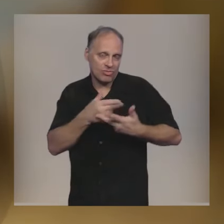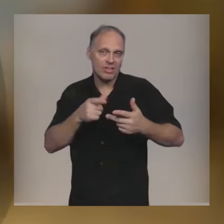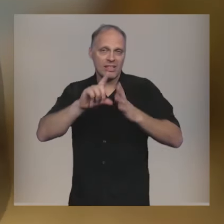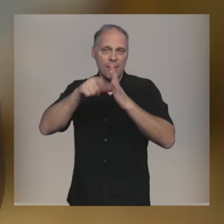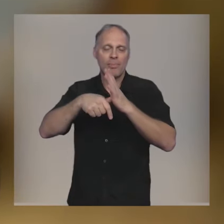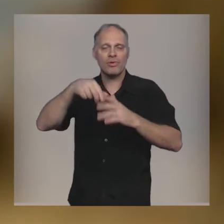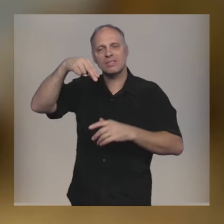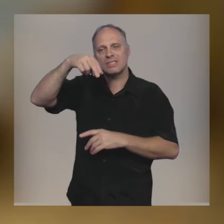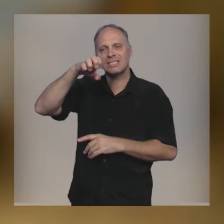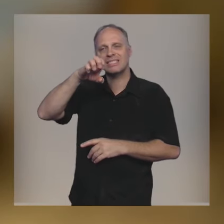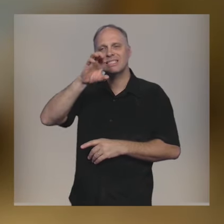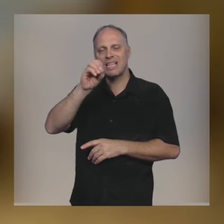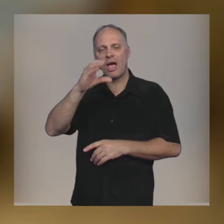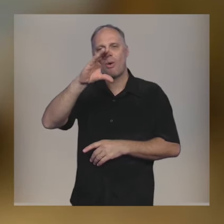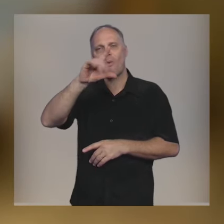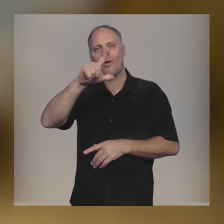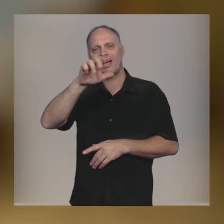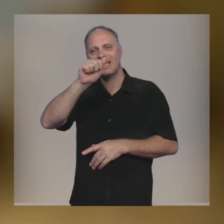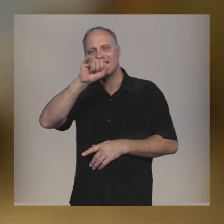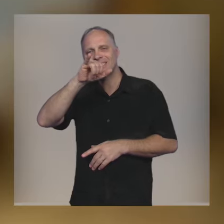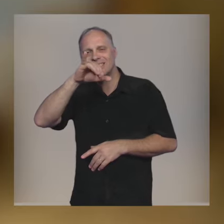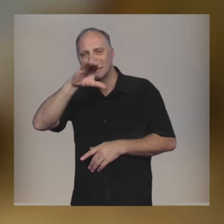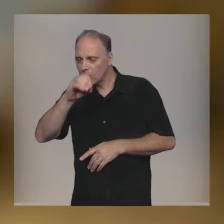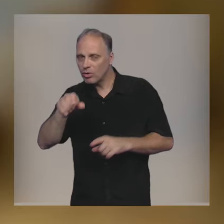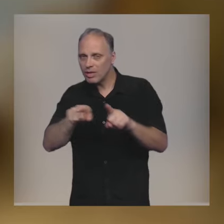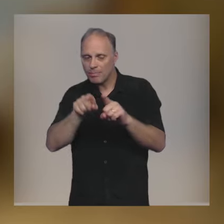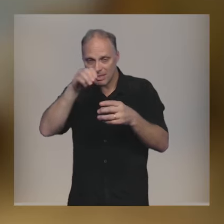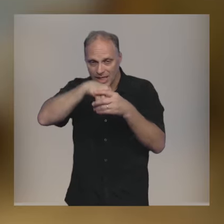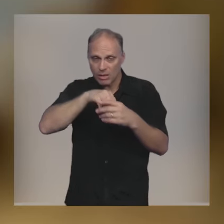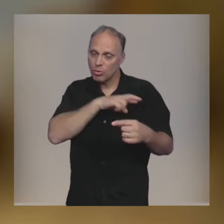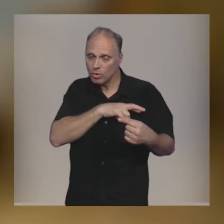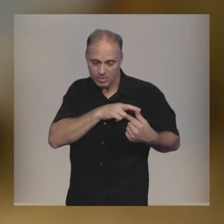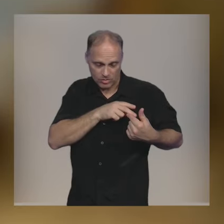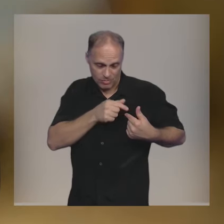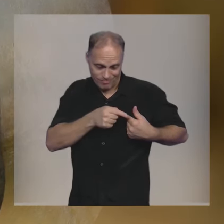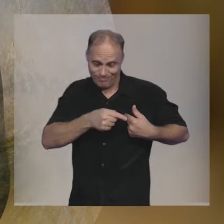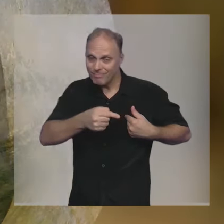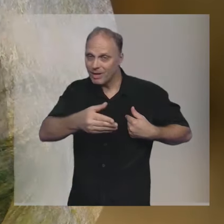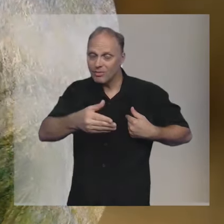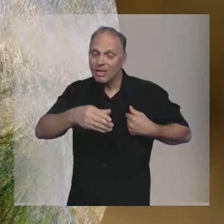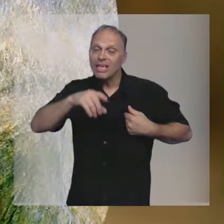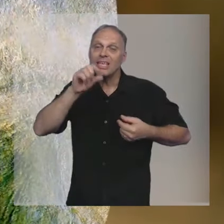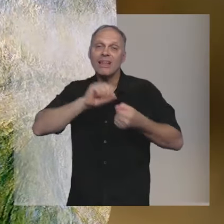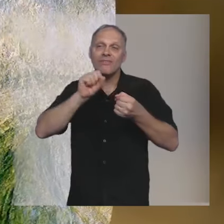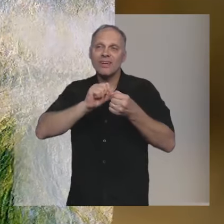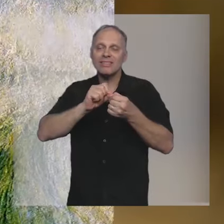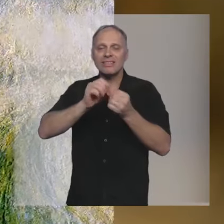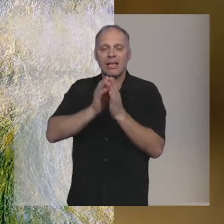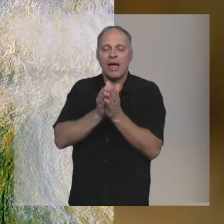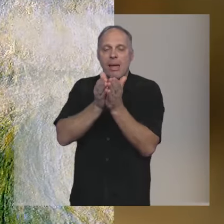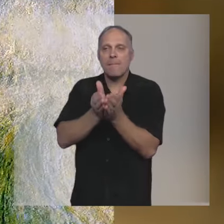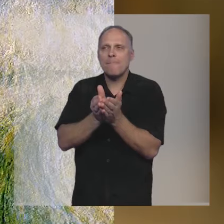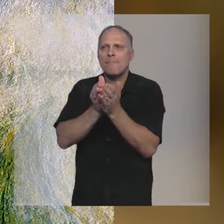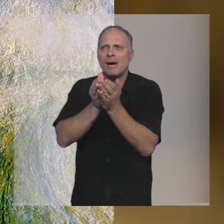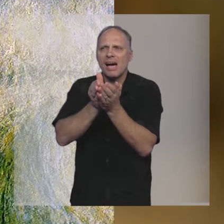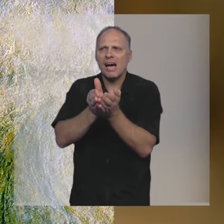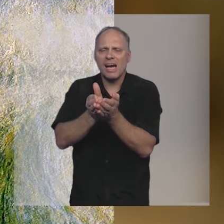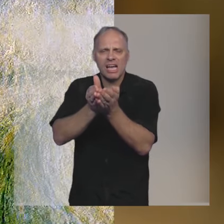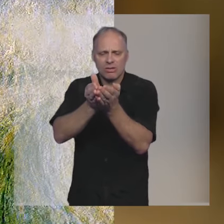depois do neoclássico, na fase do romantismo, e ele trouxe, ele fazia aquele barco que